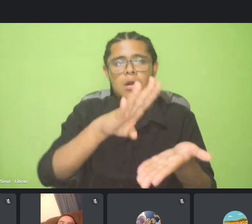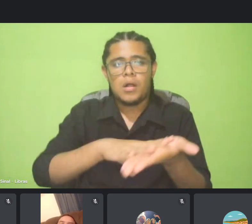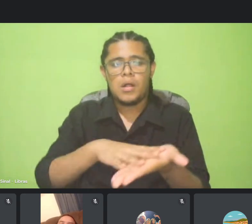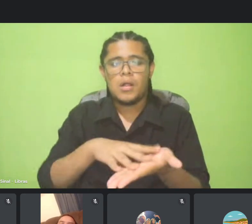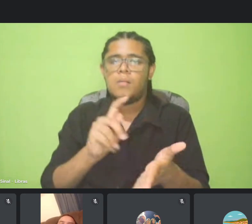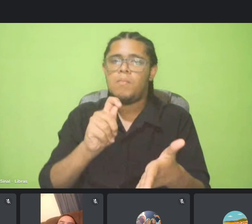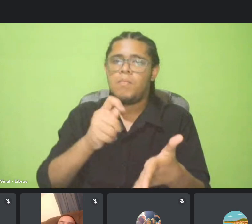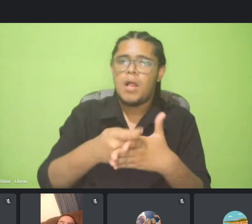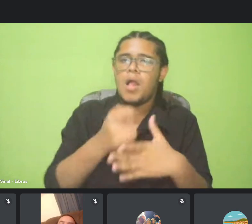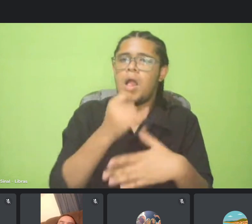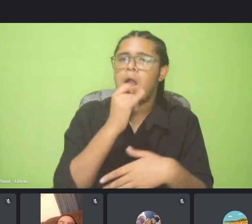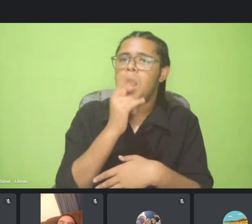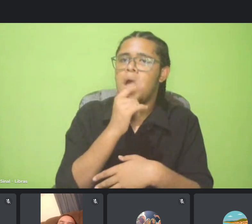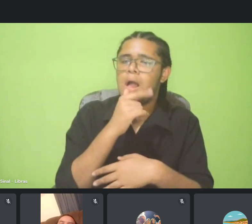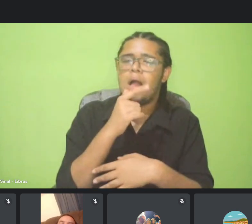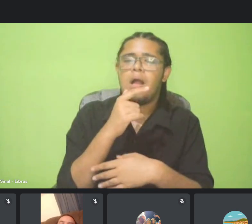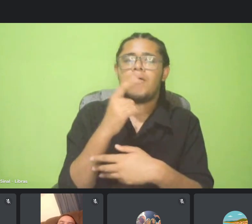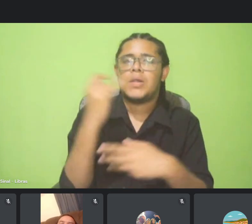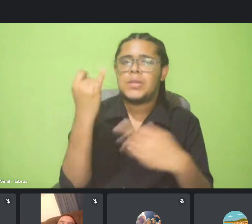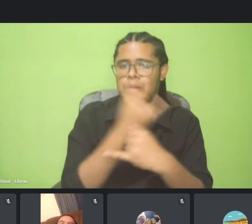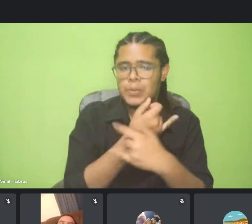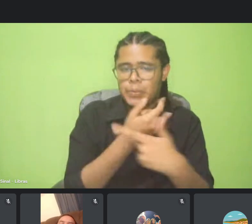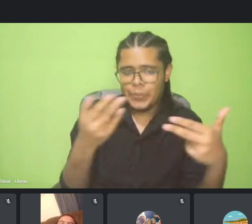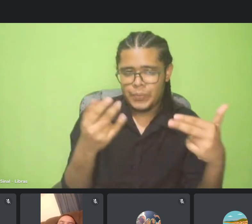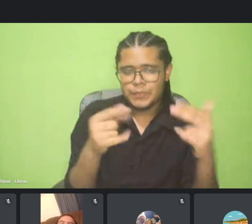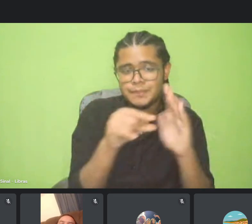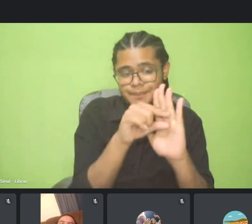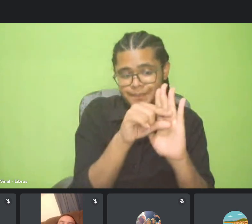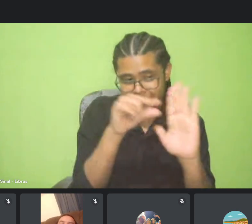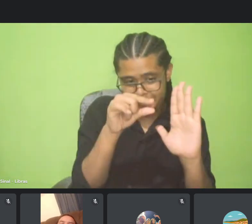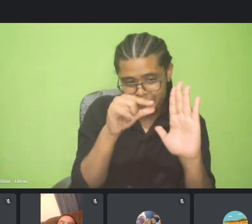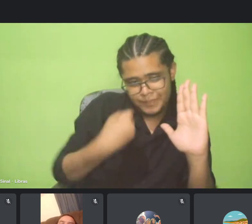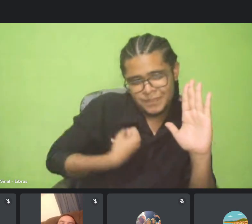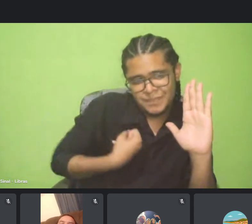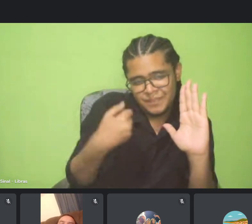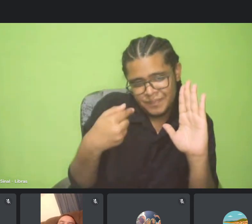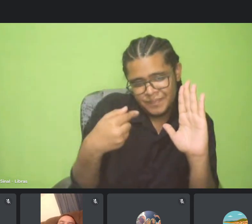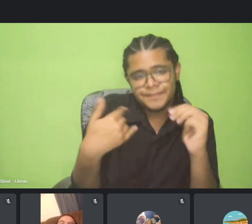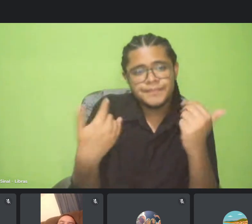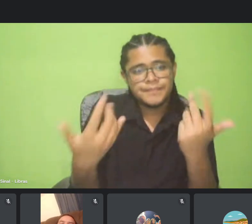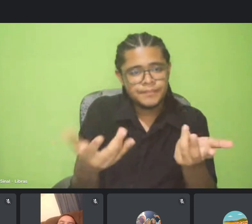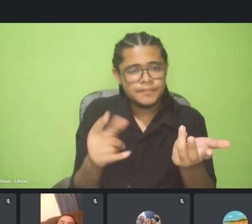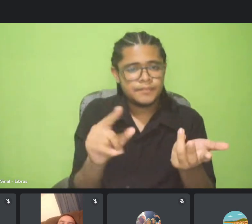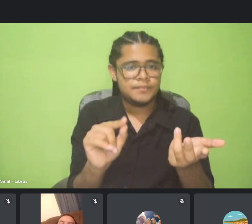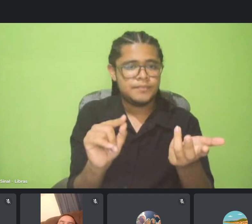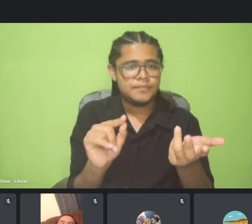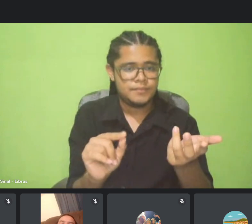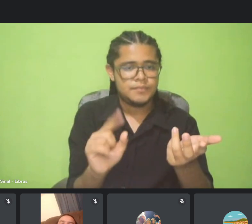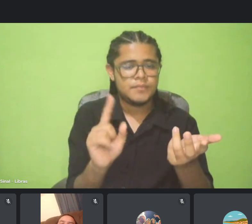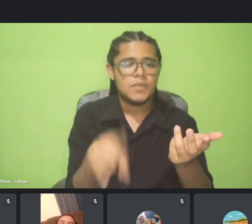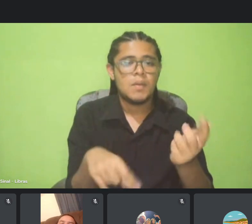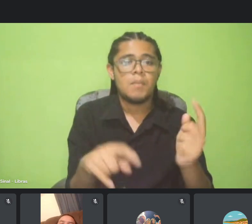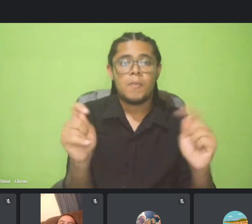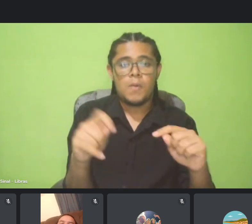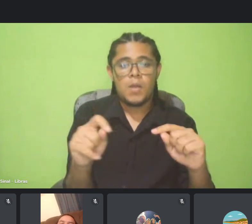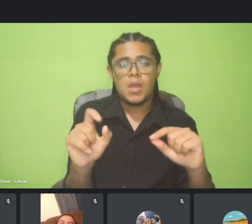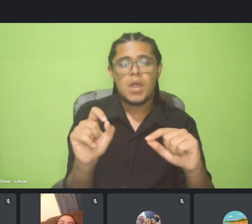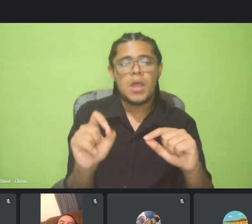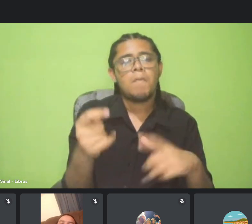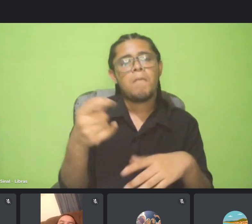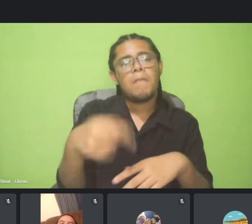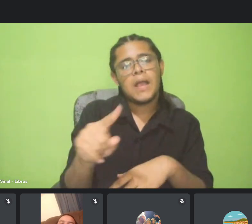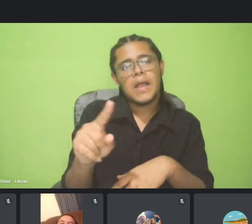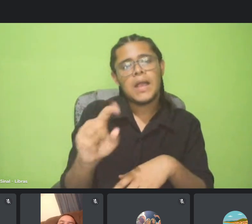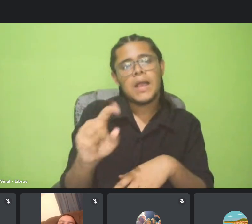cultural. No sétimo, inciso 7, a comprovação de que trata o sexto poderá ser dispensada nas hipóteses de agentes culturais. Dois